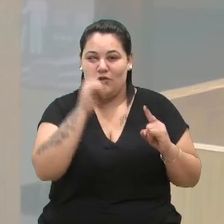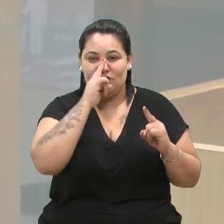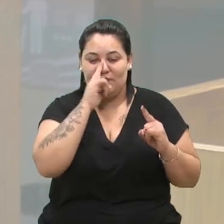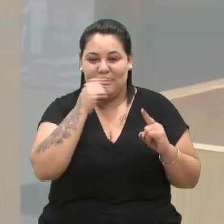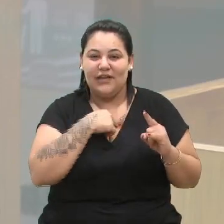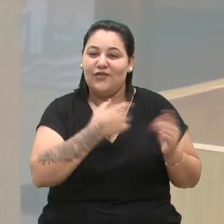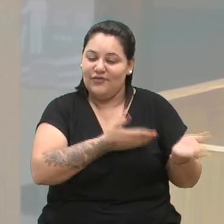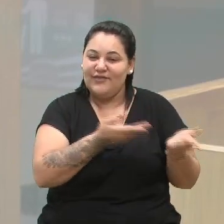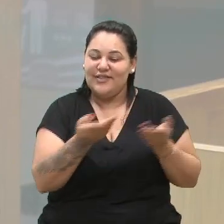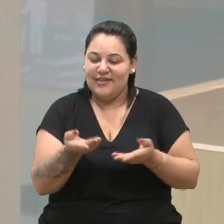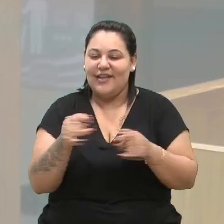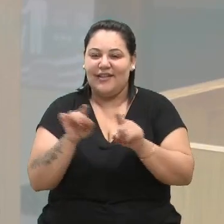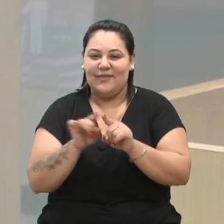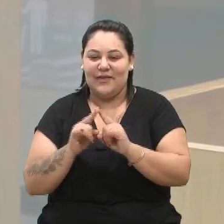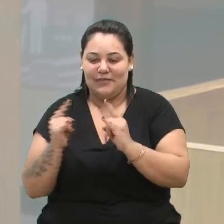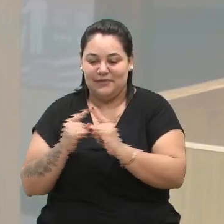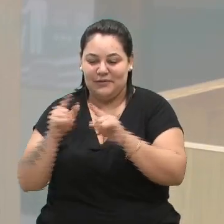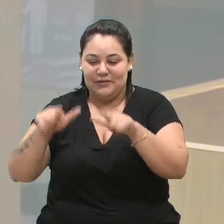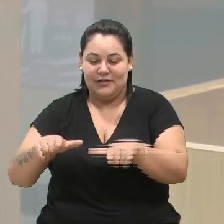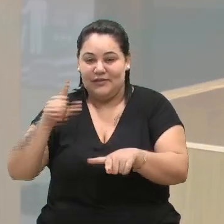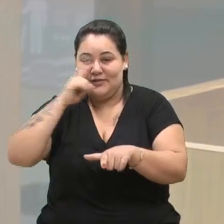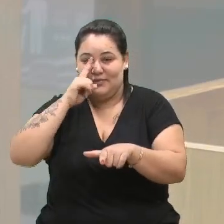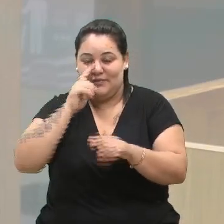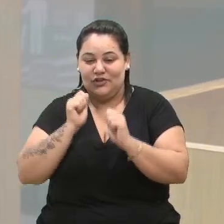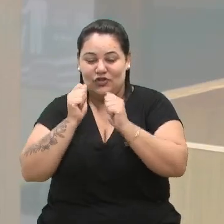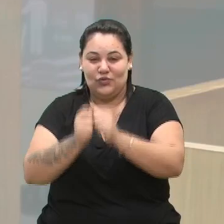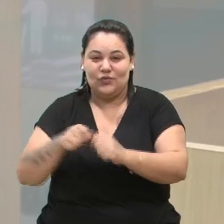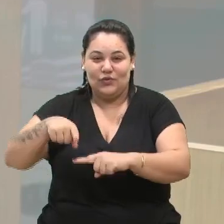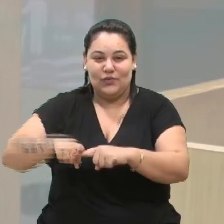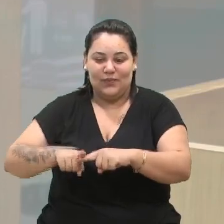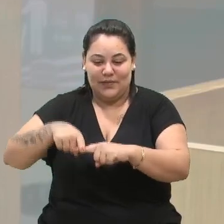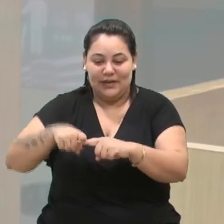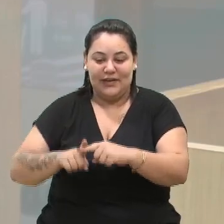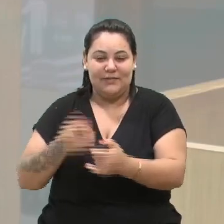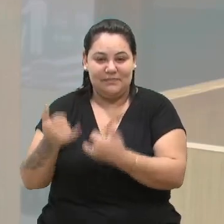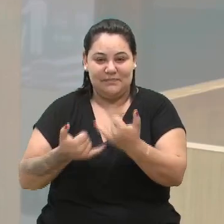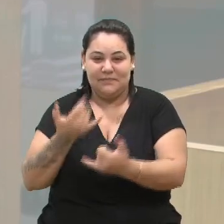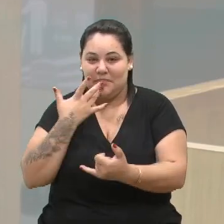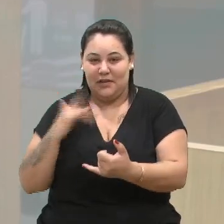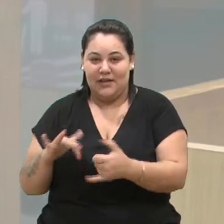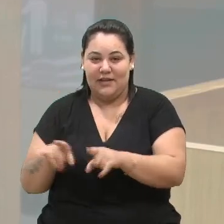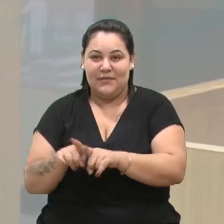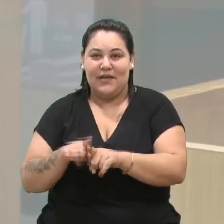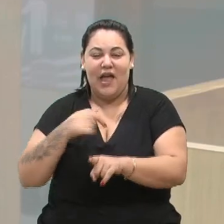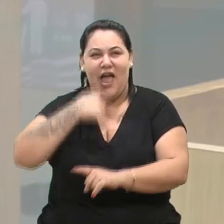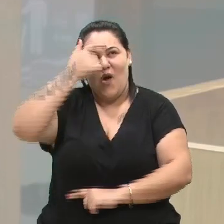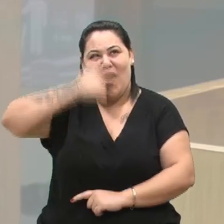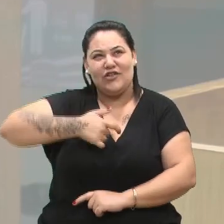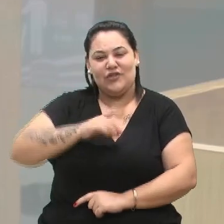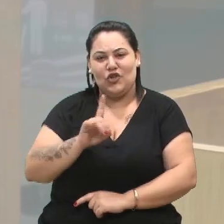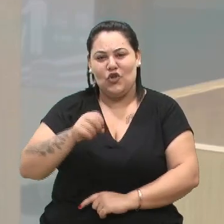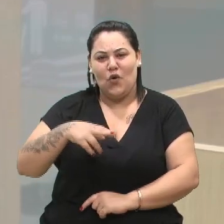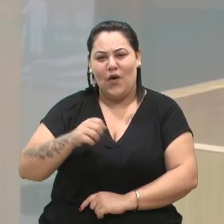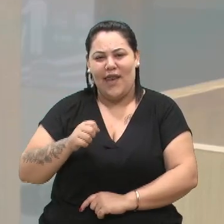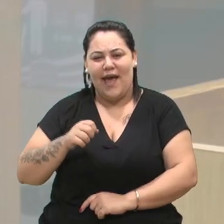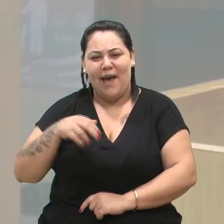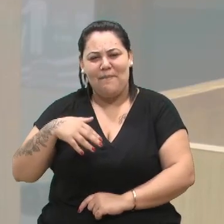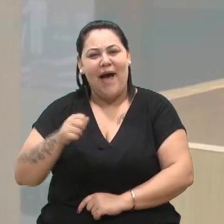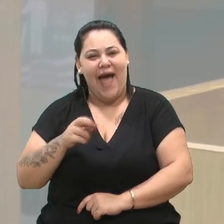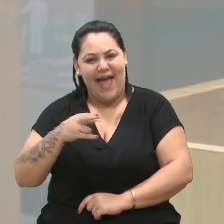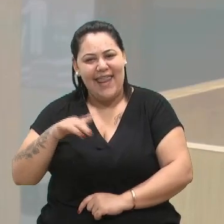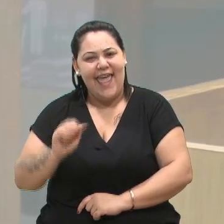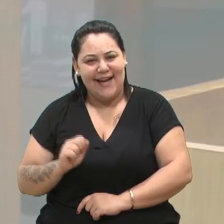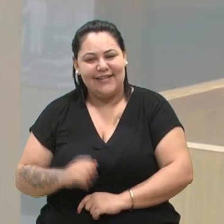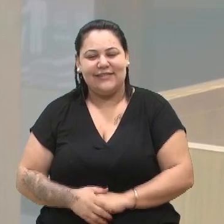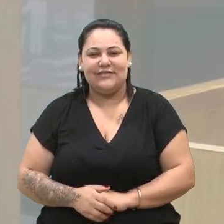Clube de Mães ali junto ao parquinho, onde tem o Clube de Mães, chamemos, acho que é Dona Maria o nome dessa pessoa, chamemos